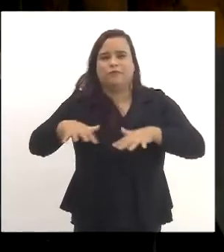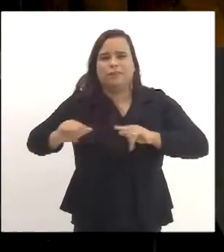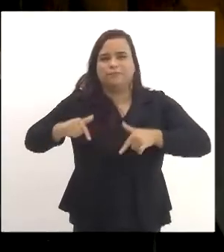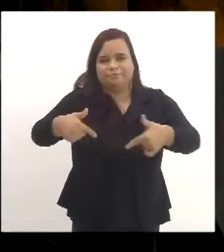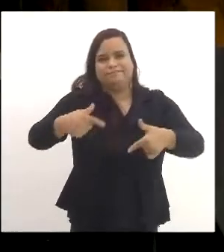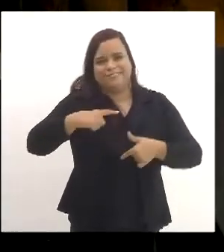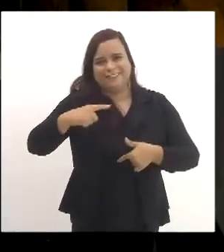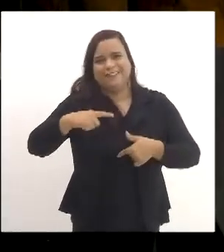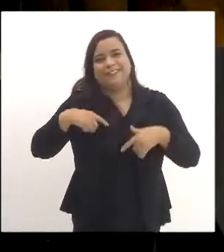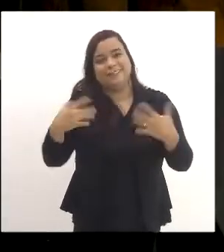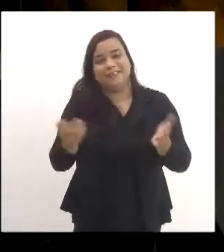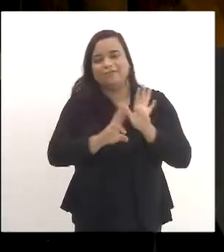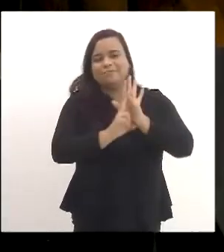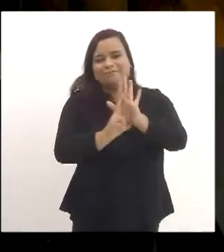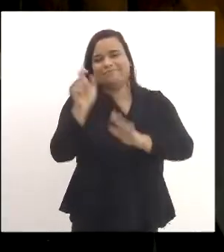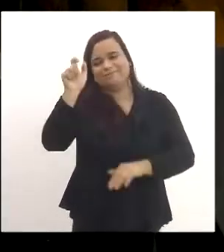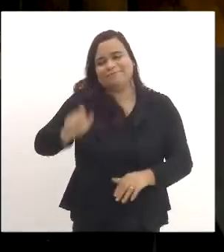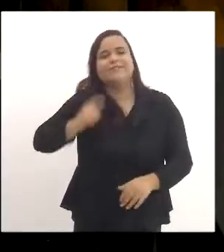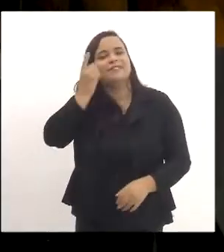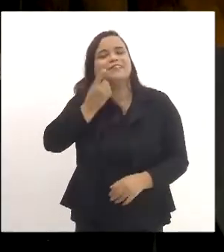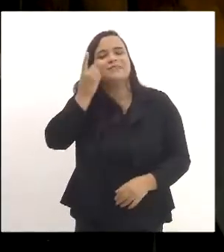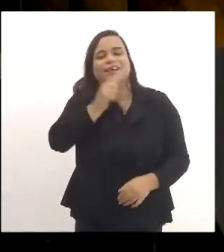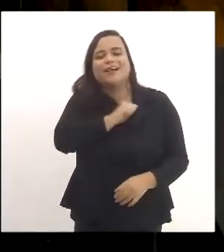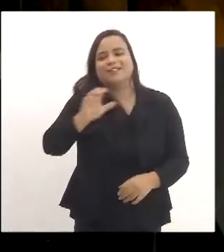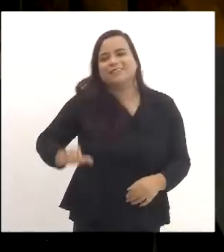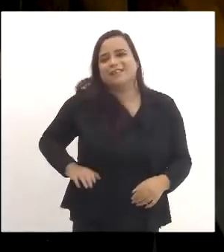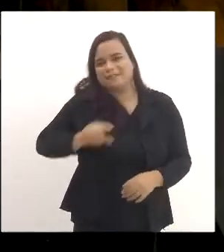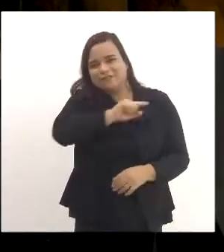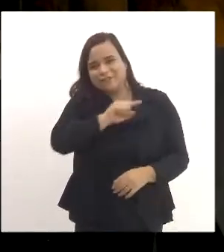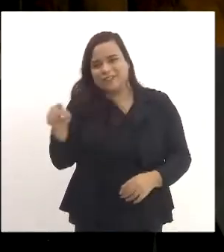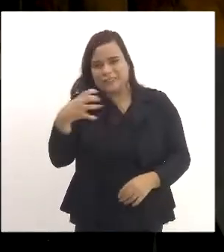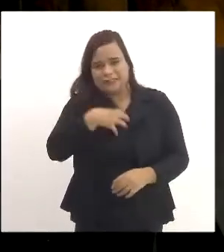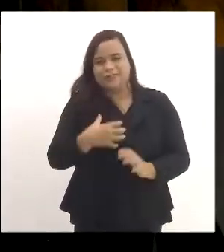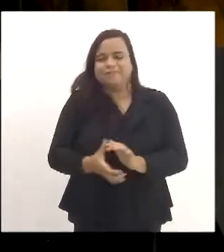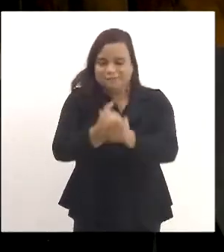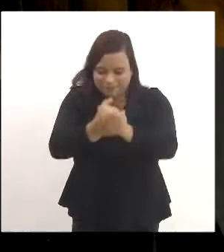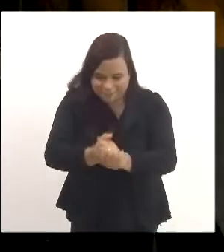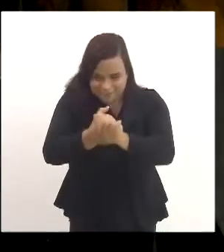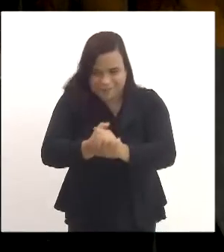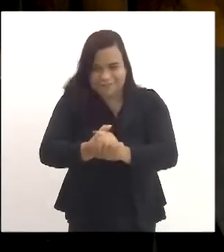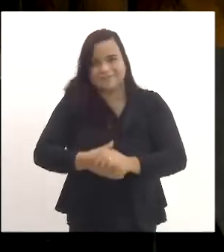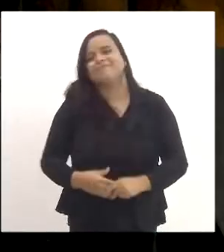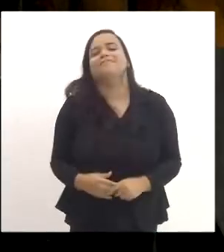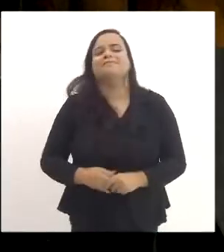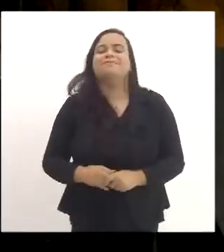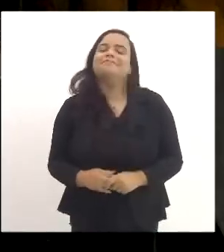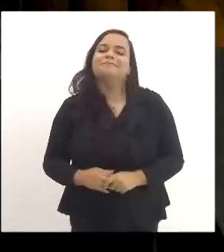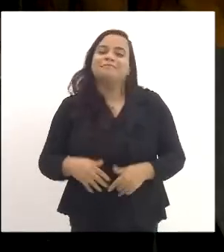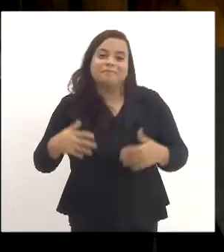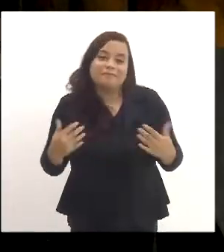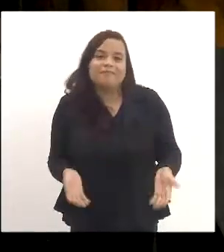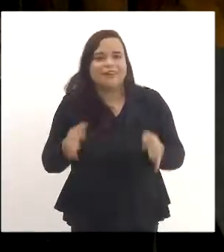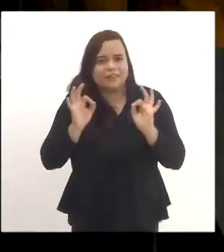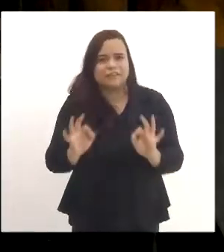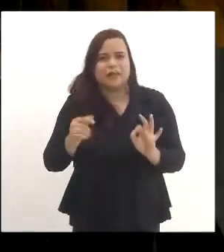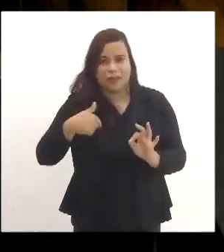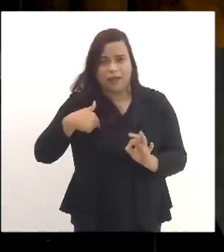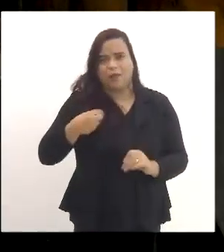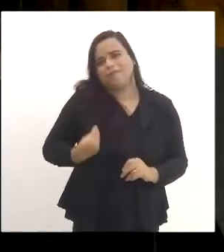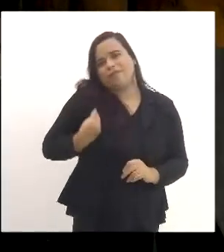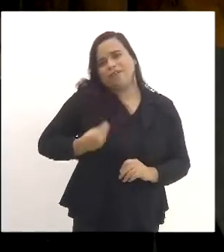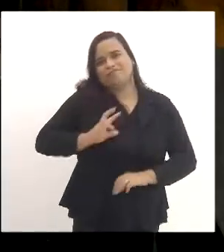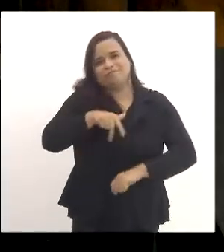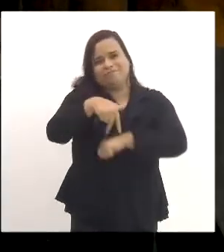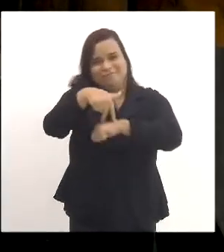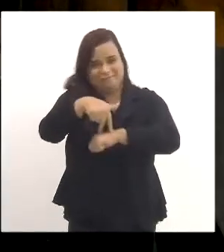nome do deputado André Siciliano, sintam-se todos cumprimentados. Certamente que a minha presença aqui